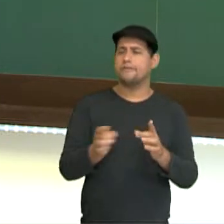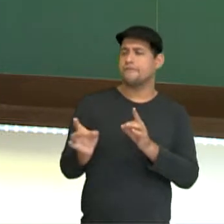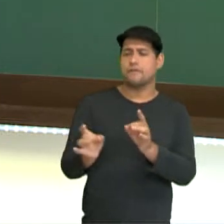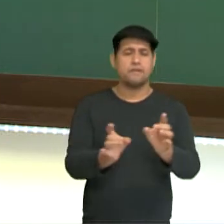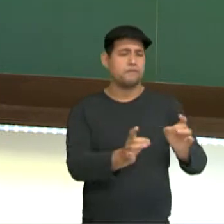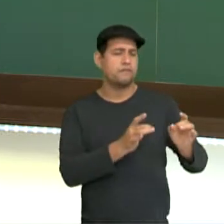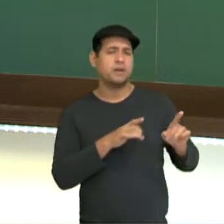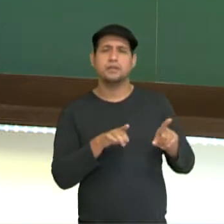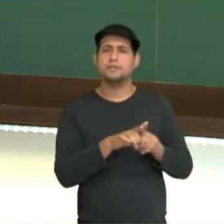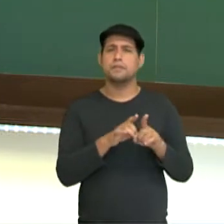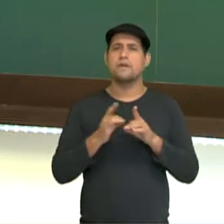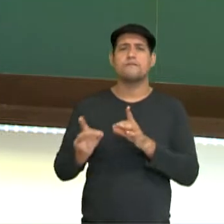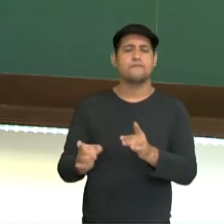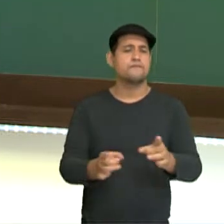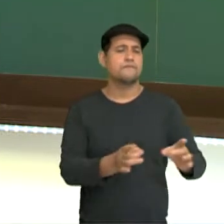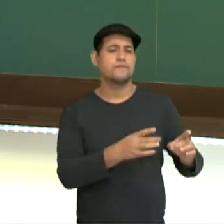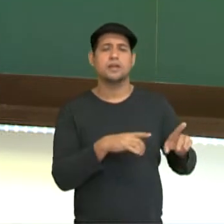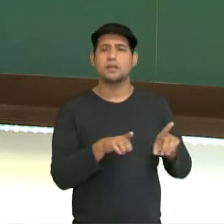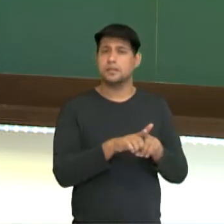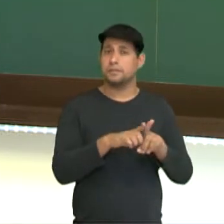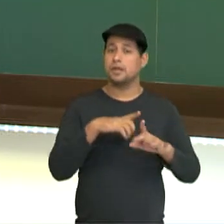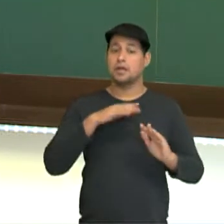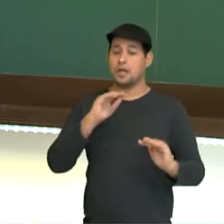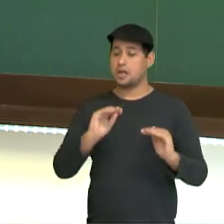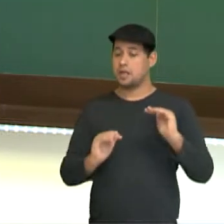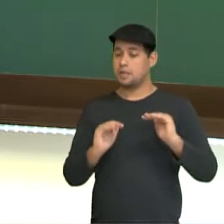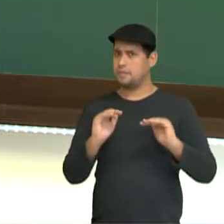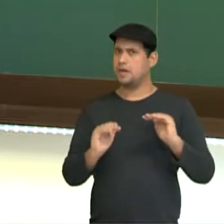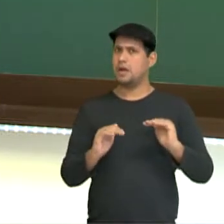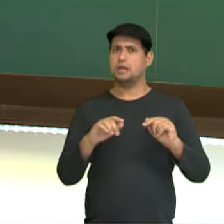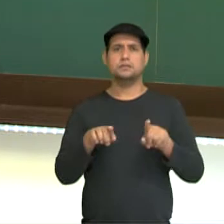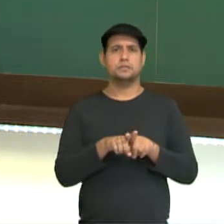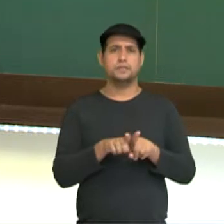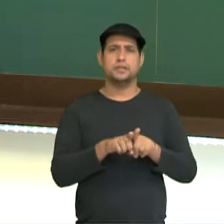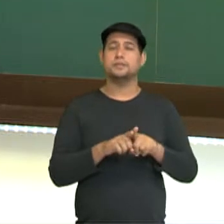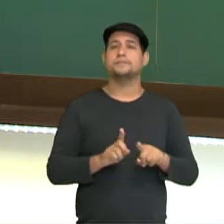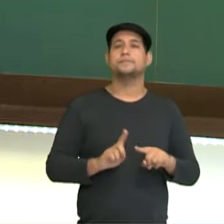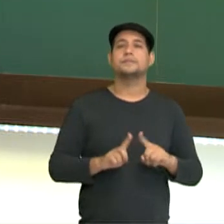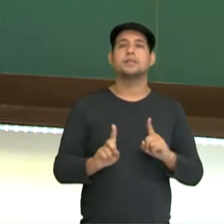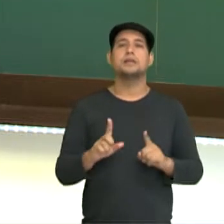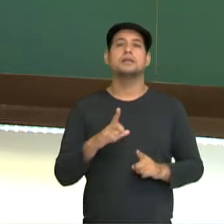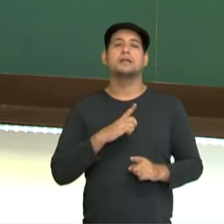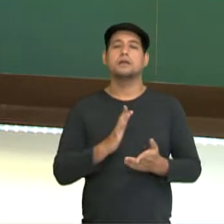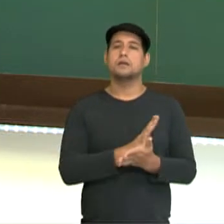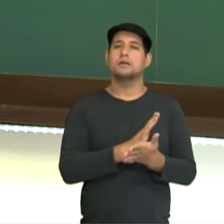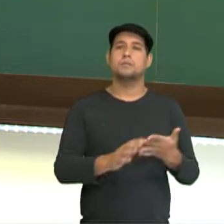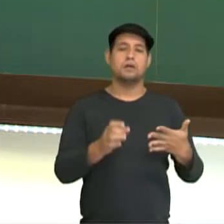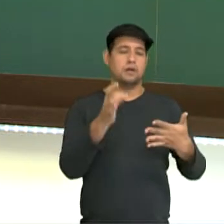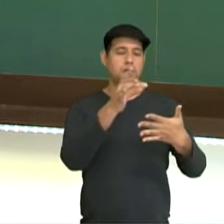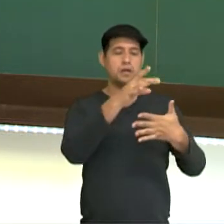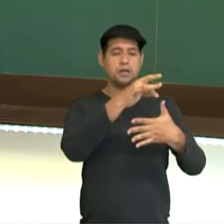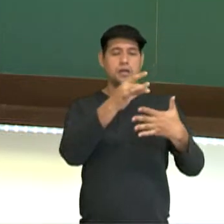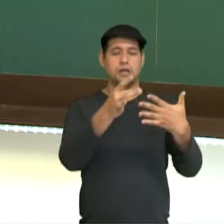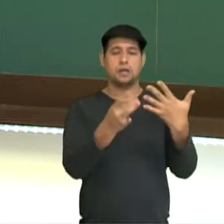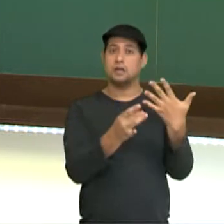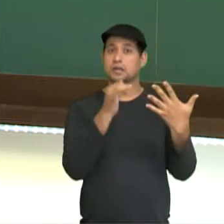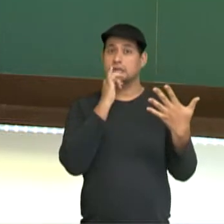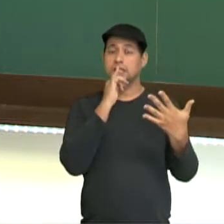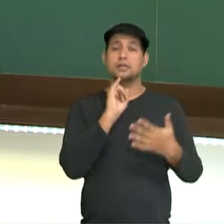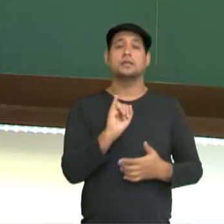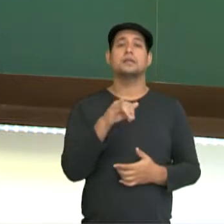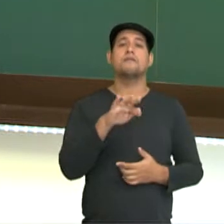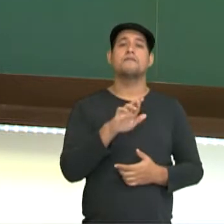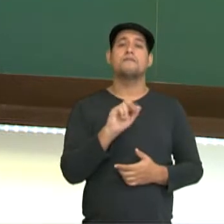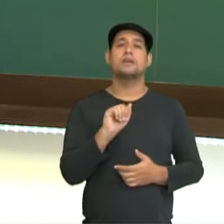comércio, comércio também de uma maneira equilibrada, salutar. Também entram outros itens como a infraestrutura